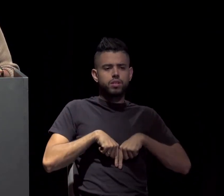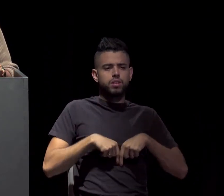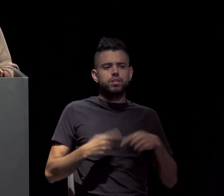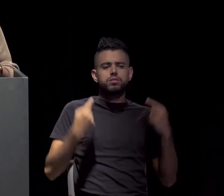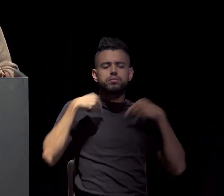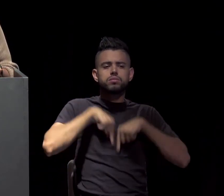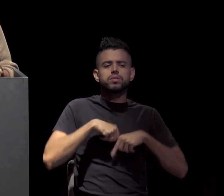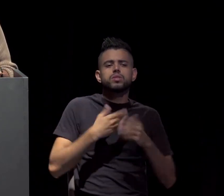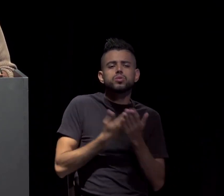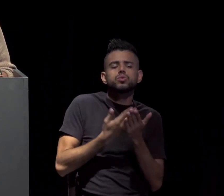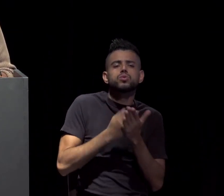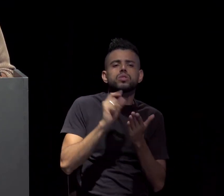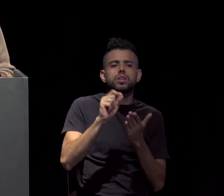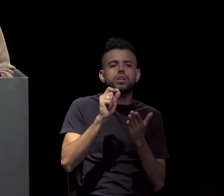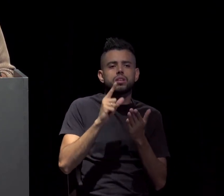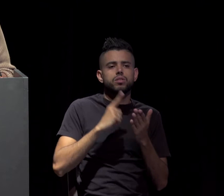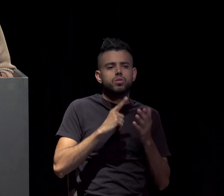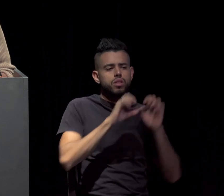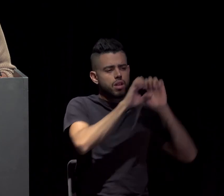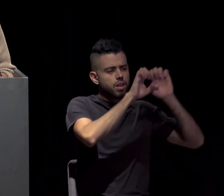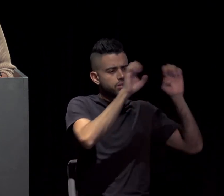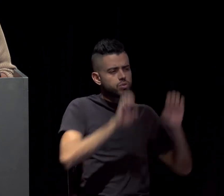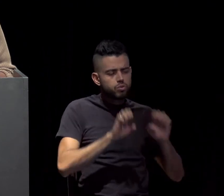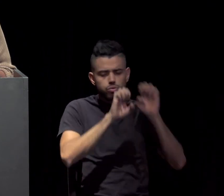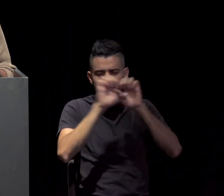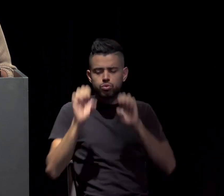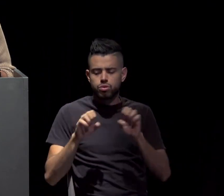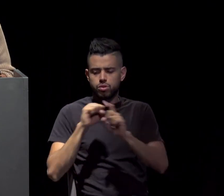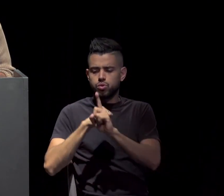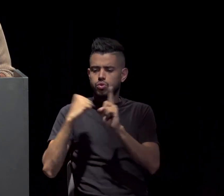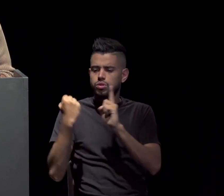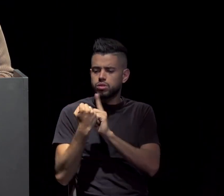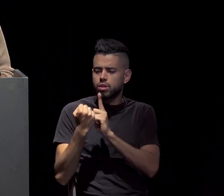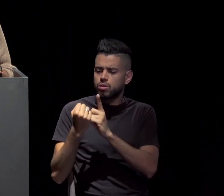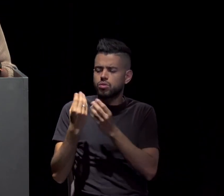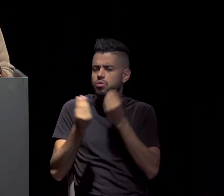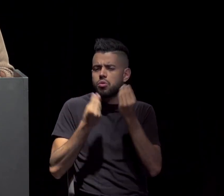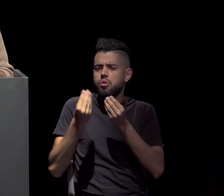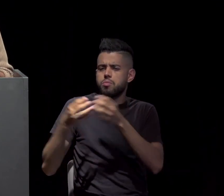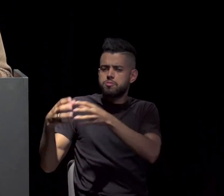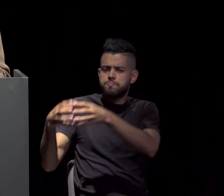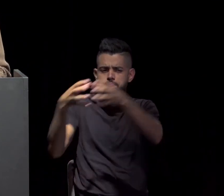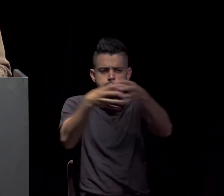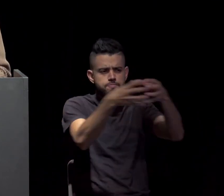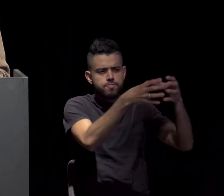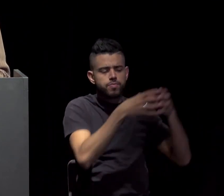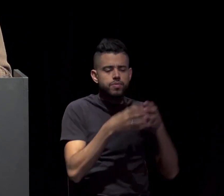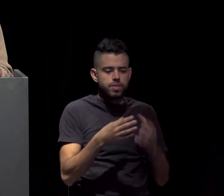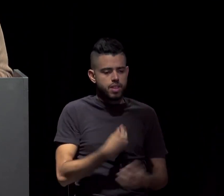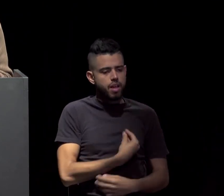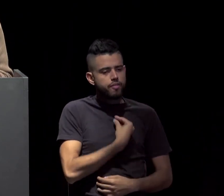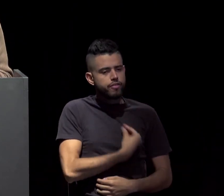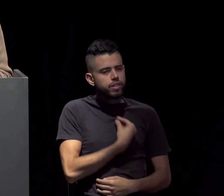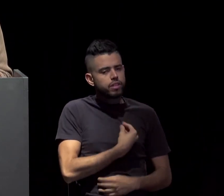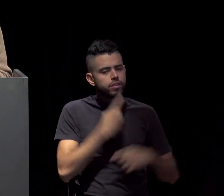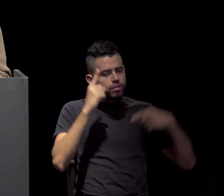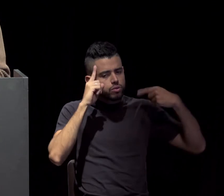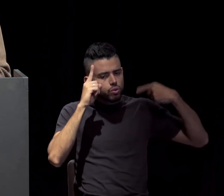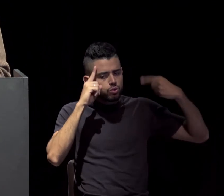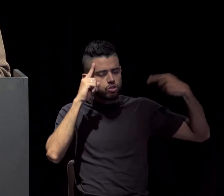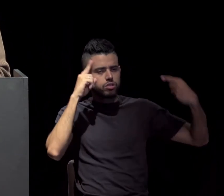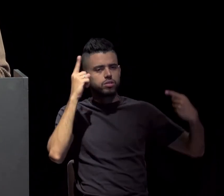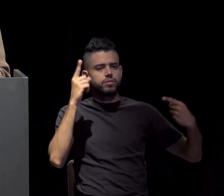estuda as estruturas sociais, e os sentidos que os indivíduos atribuem à sua vida cotidiana, a partir da ordem dessas